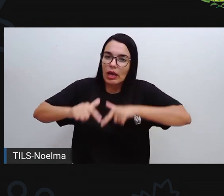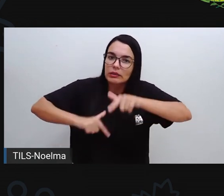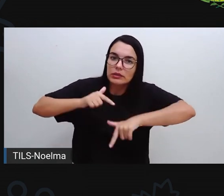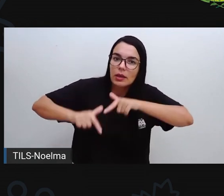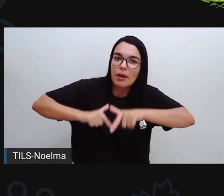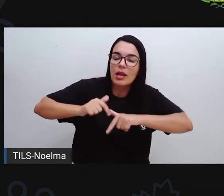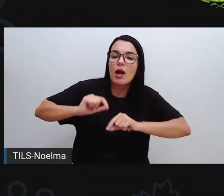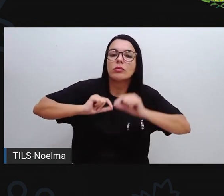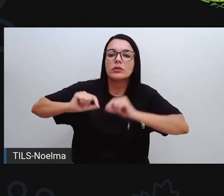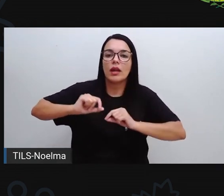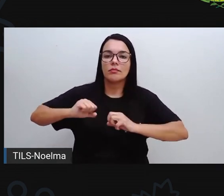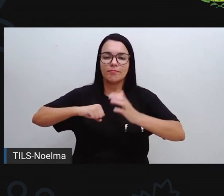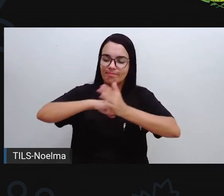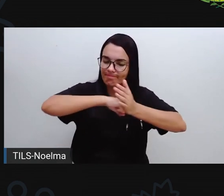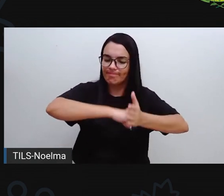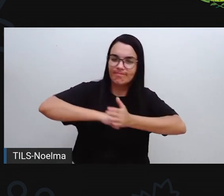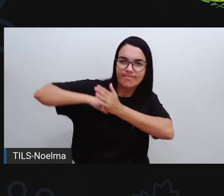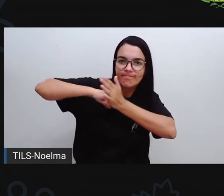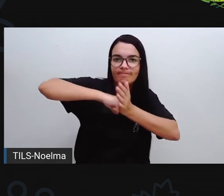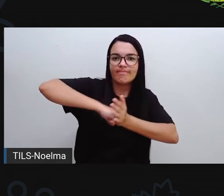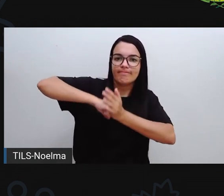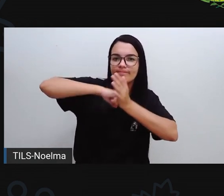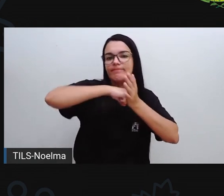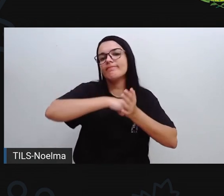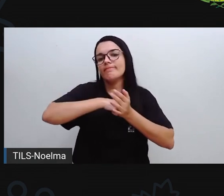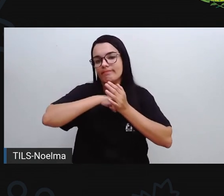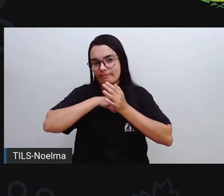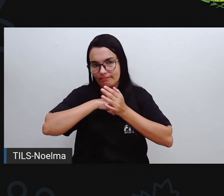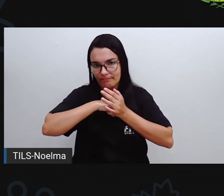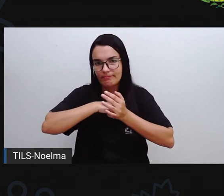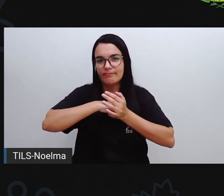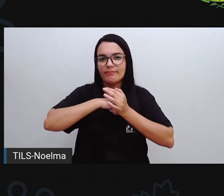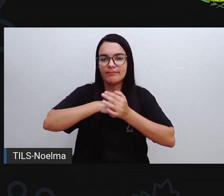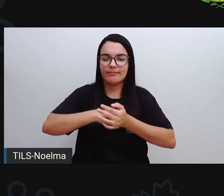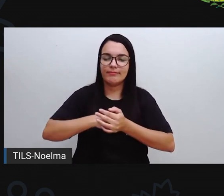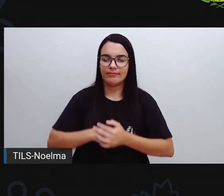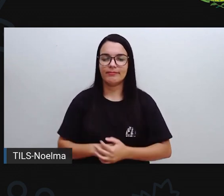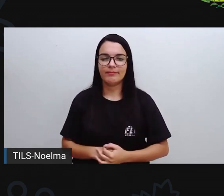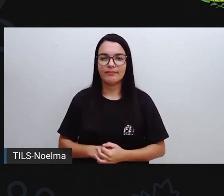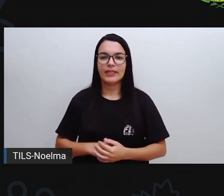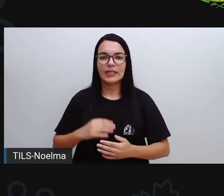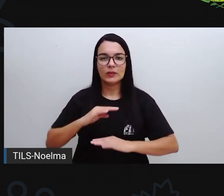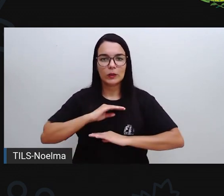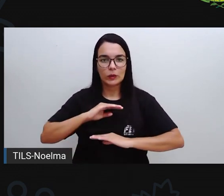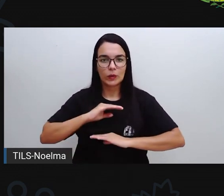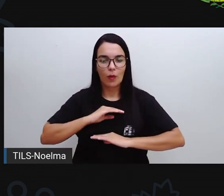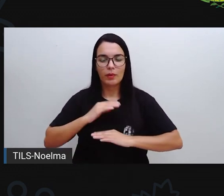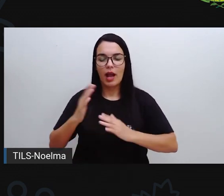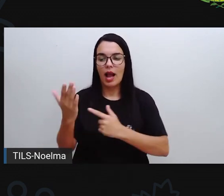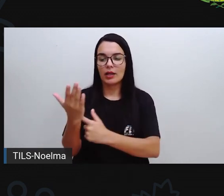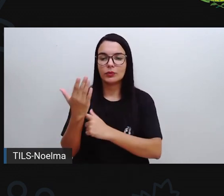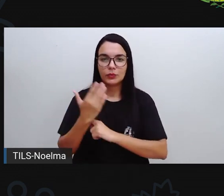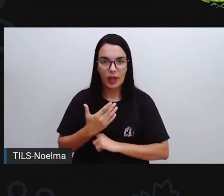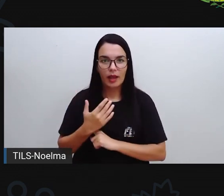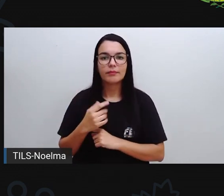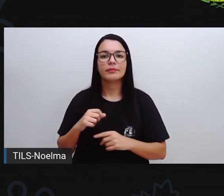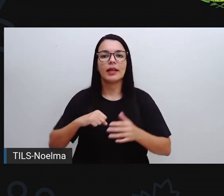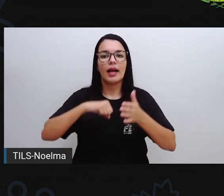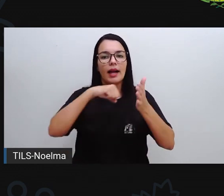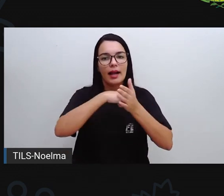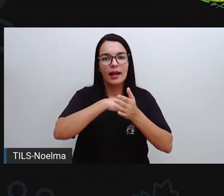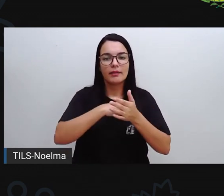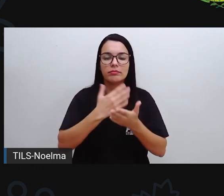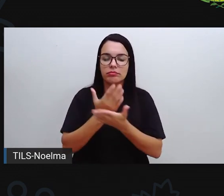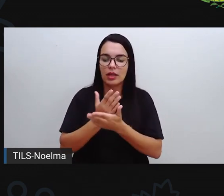imunitário a construir um sistema de defesa, né? Que são os nossos guerreiros ali dentro do nosso sistema para combater aí esse